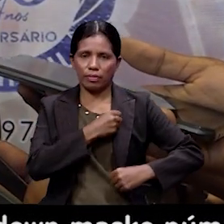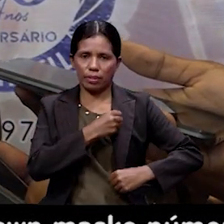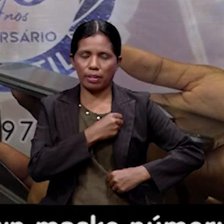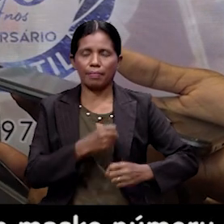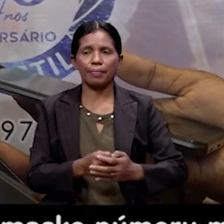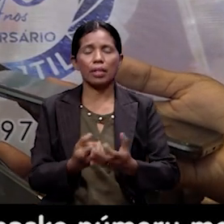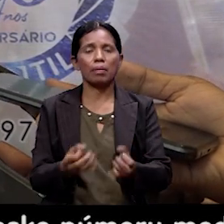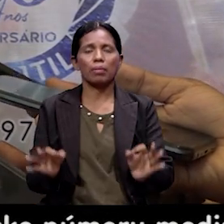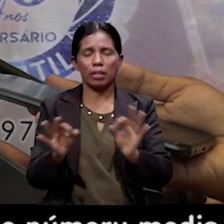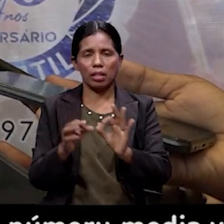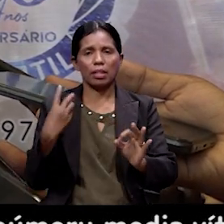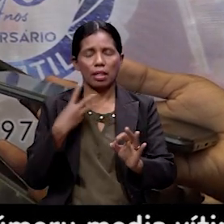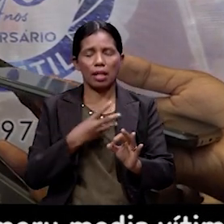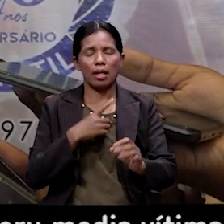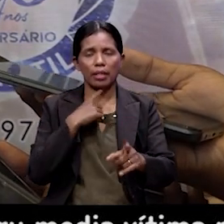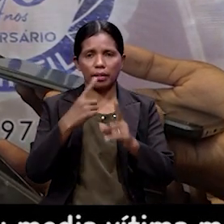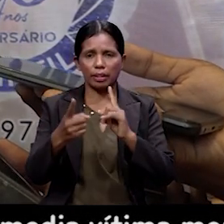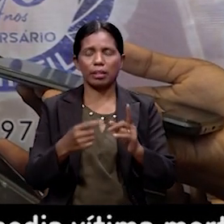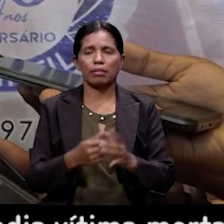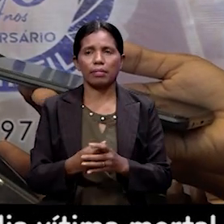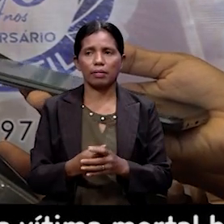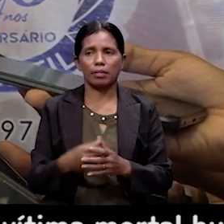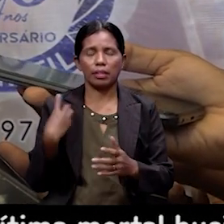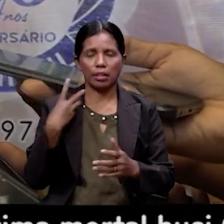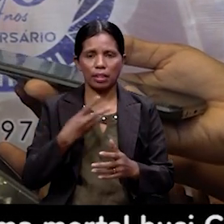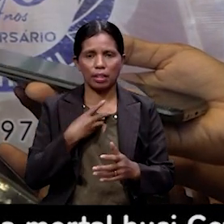Ane sabai bai te dia ne, dia angkat ta jerasan tua,